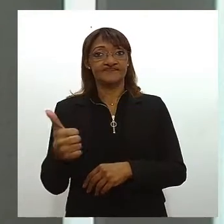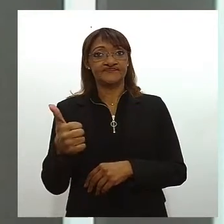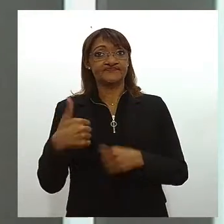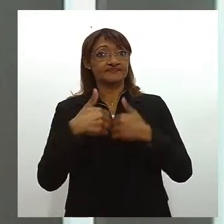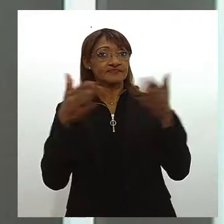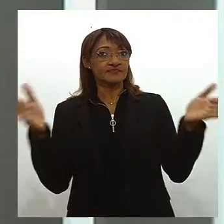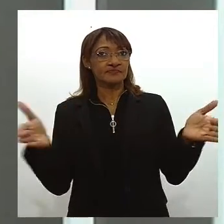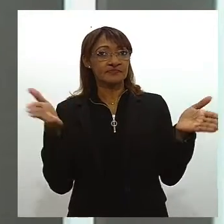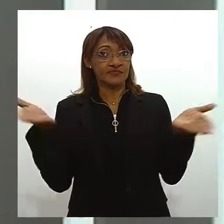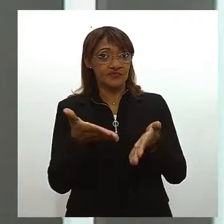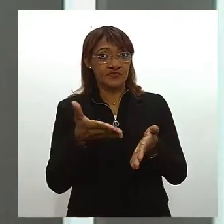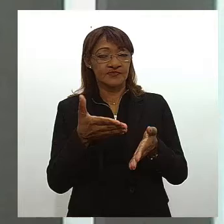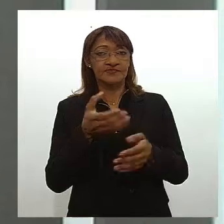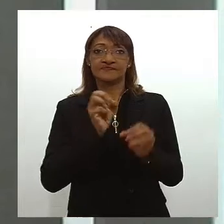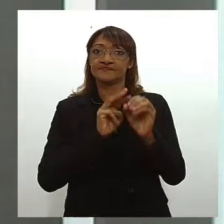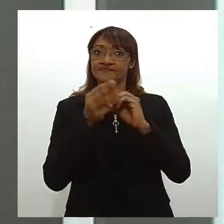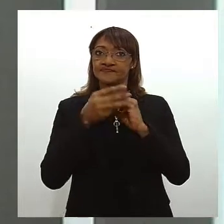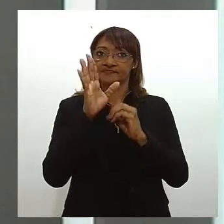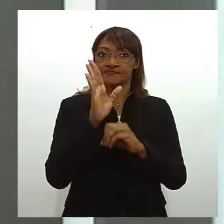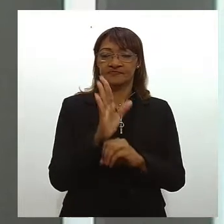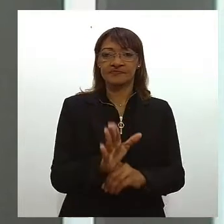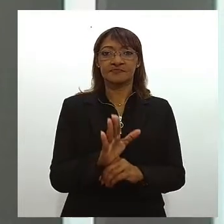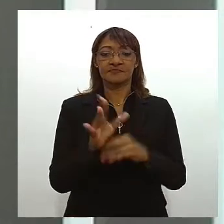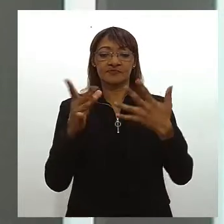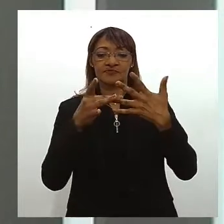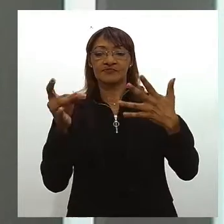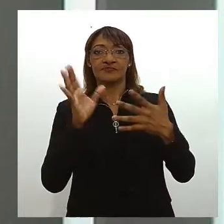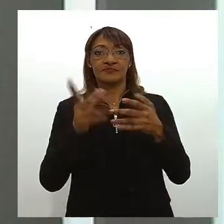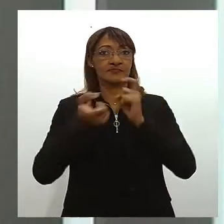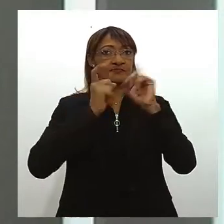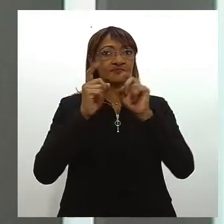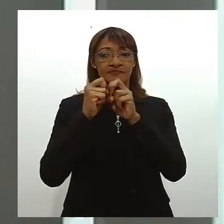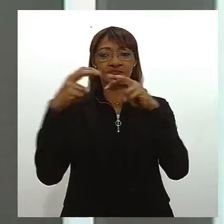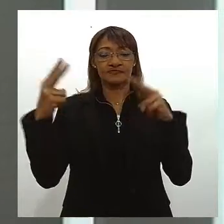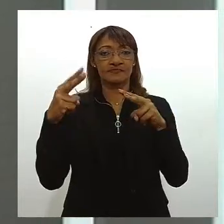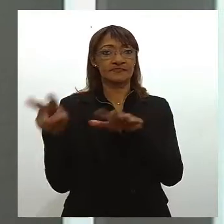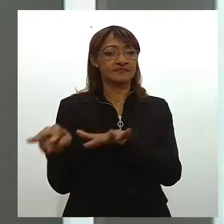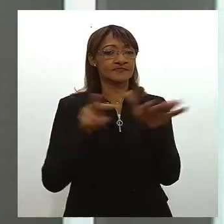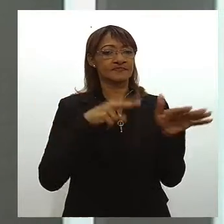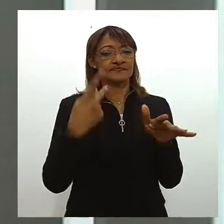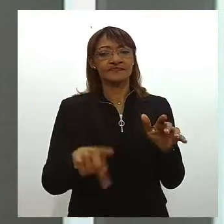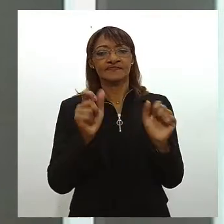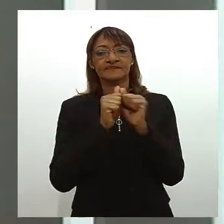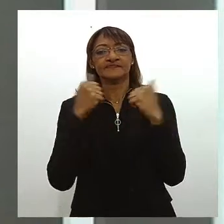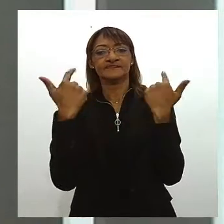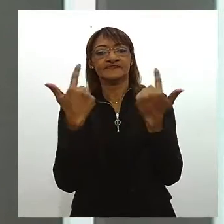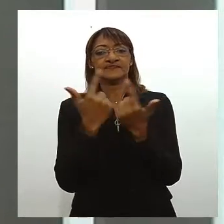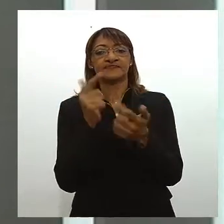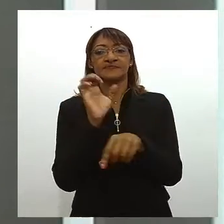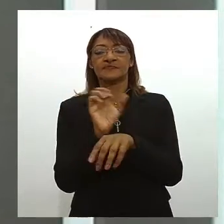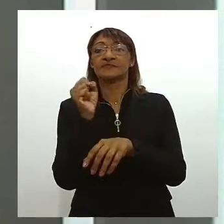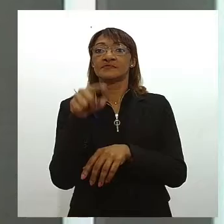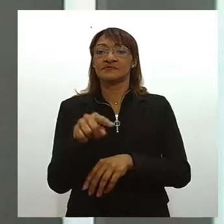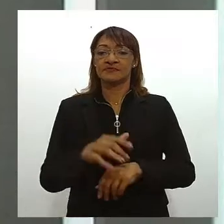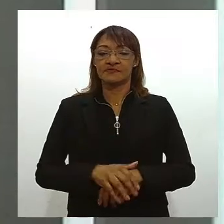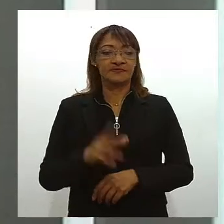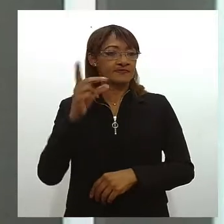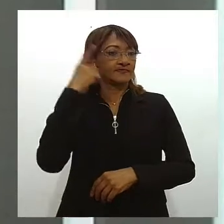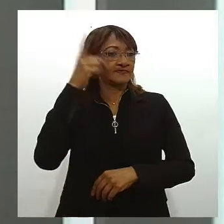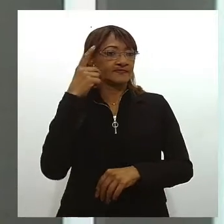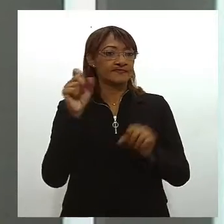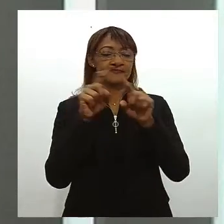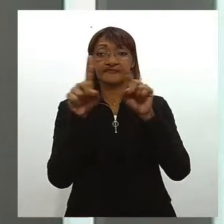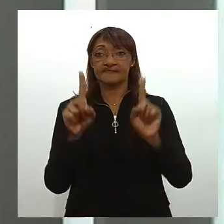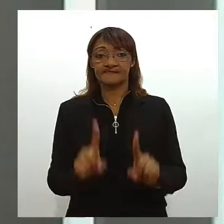ar e você vai ver os destaques da primeira sessão mista da semana na Assembleia Legislativa de Sergipe. Deputados e funcionários